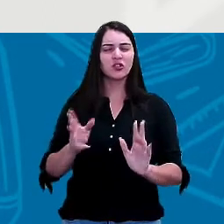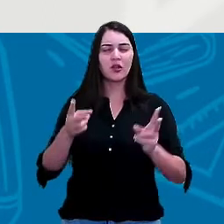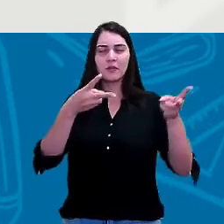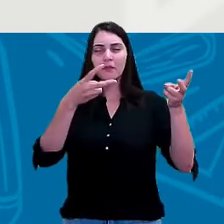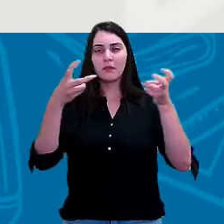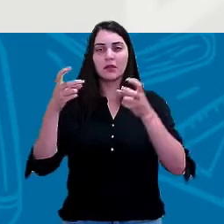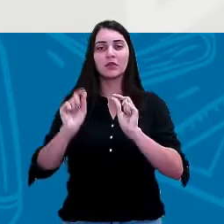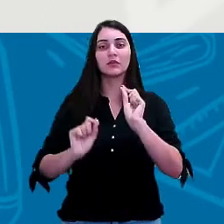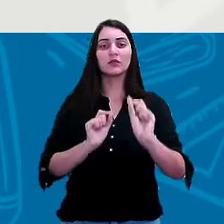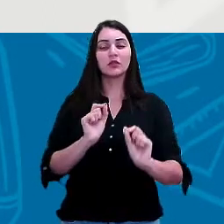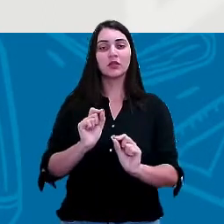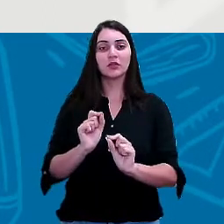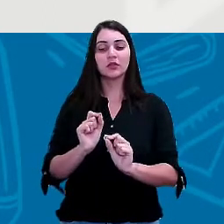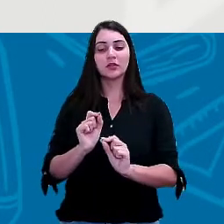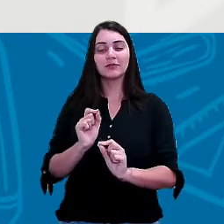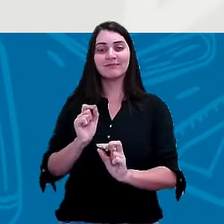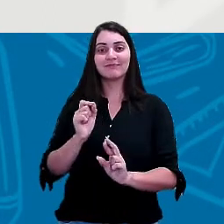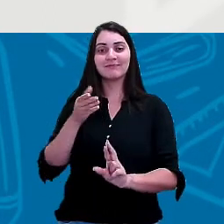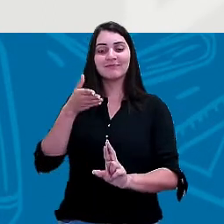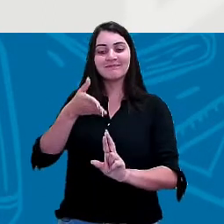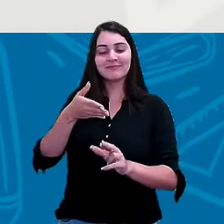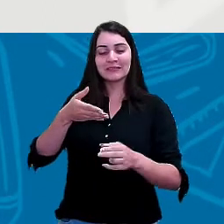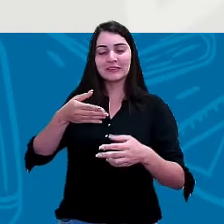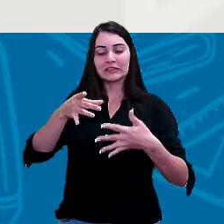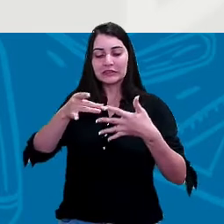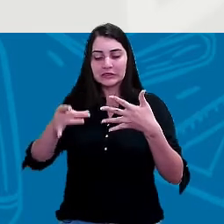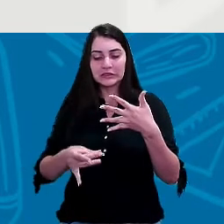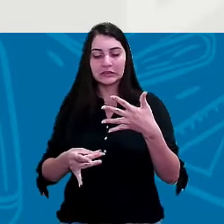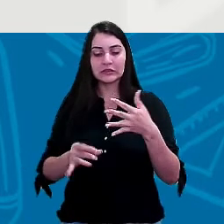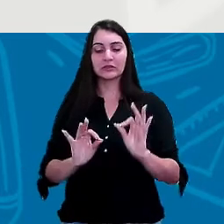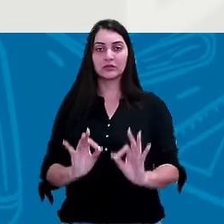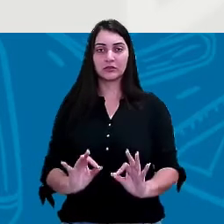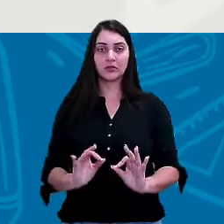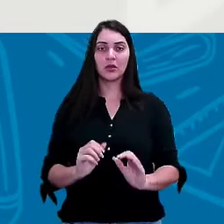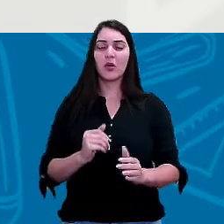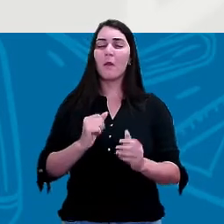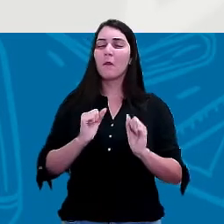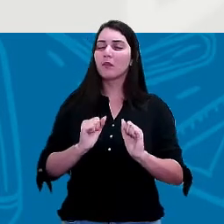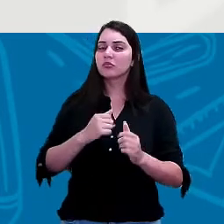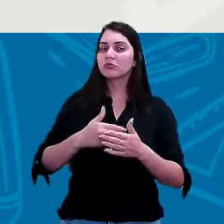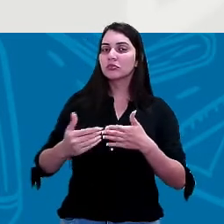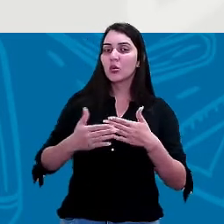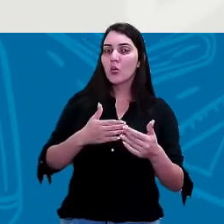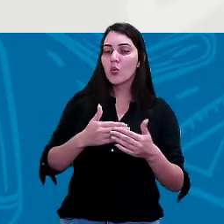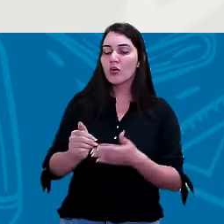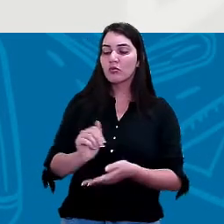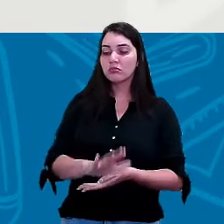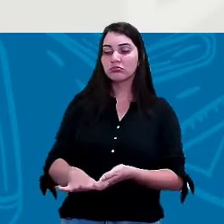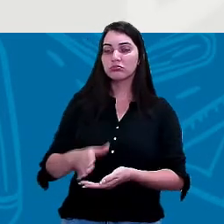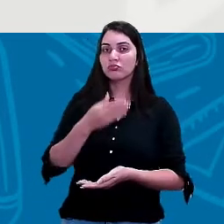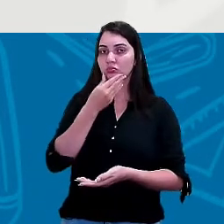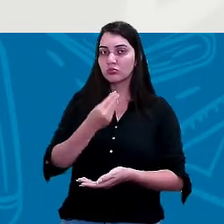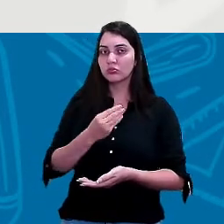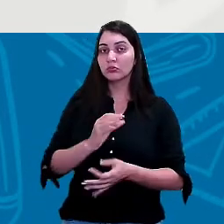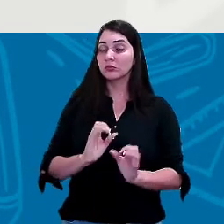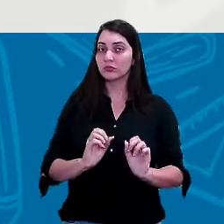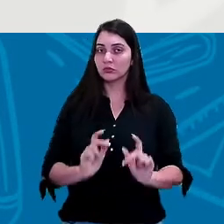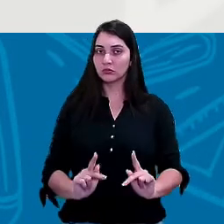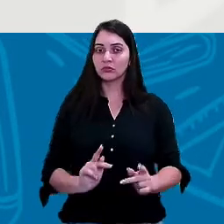percebe que ele não está sendo específico, não é? Pode ser qualquer garoto, tá bom?